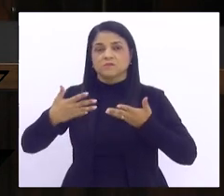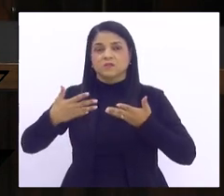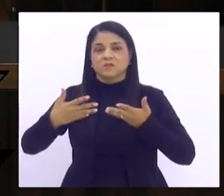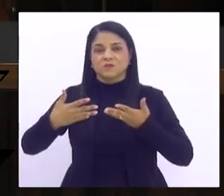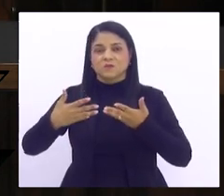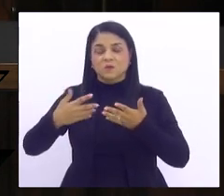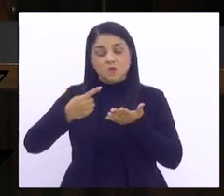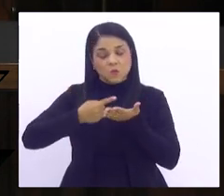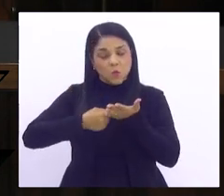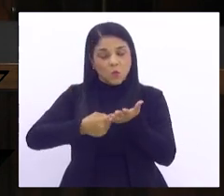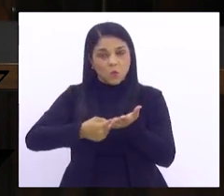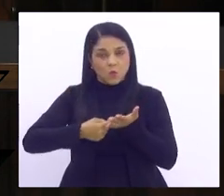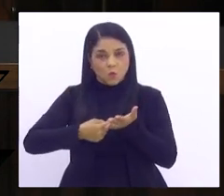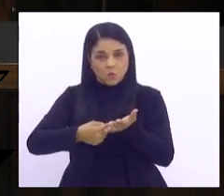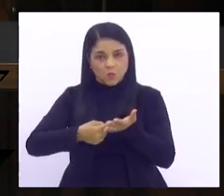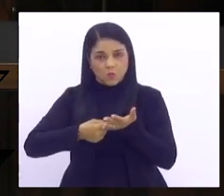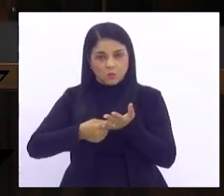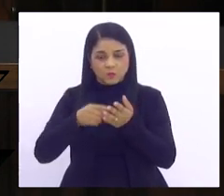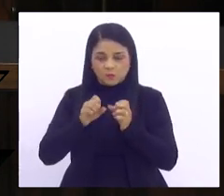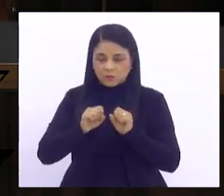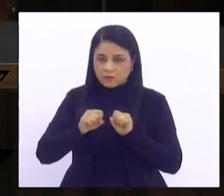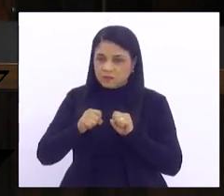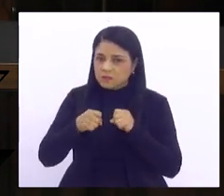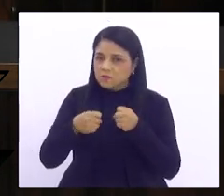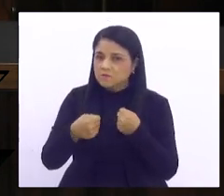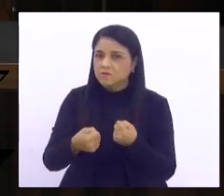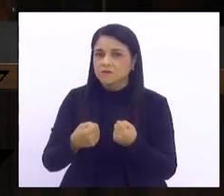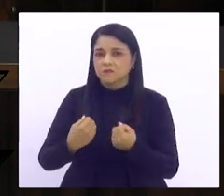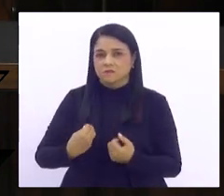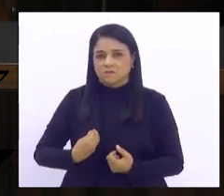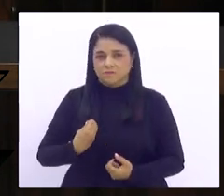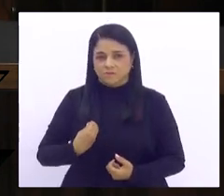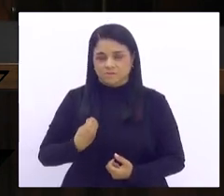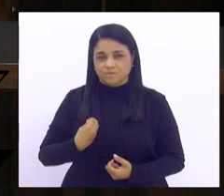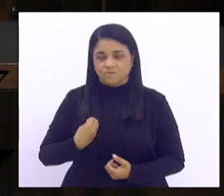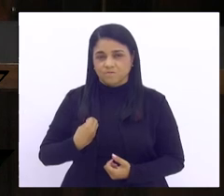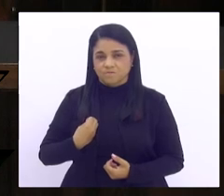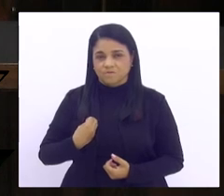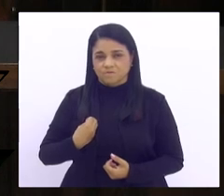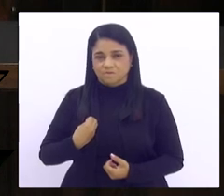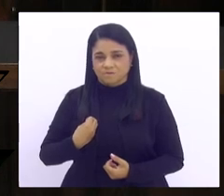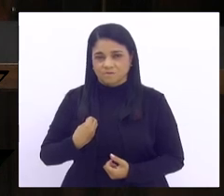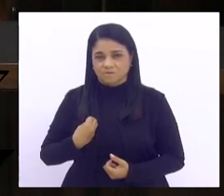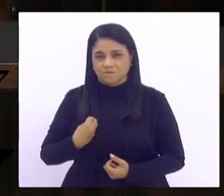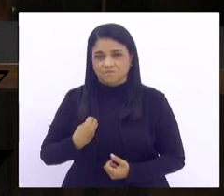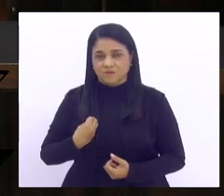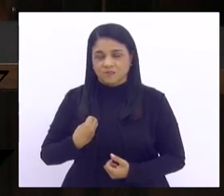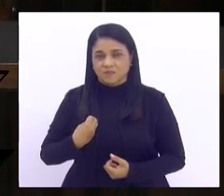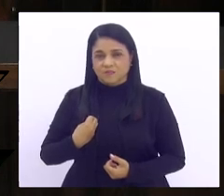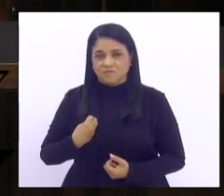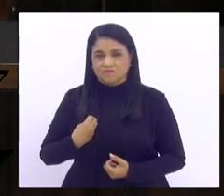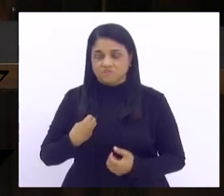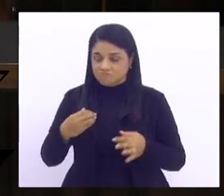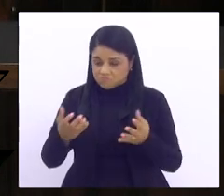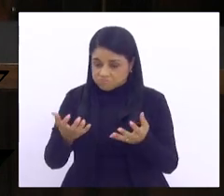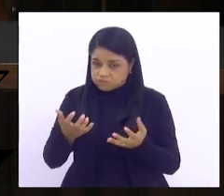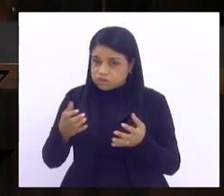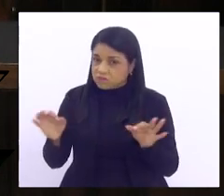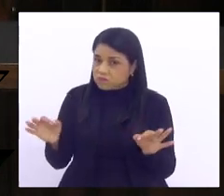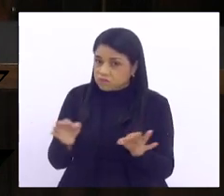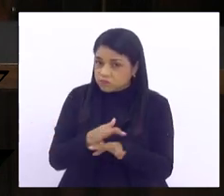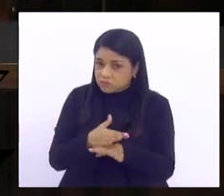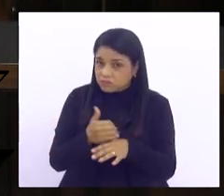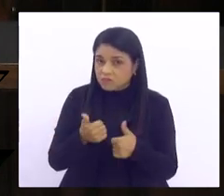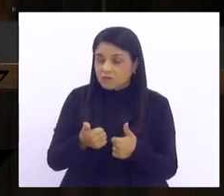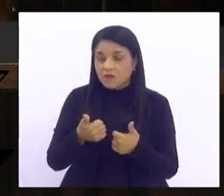do compromisso da defesa da vida e queremos concluir dizendo que